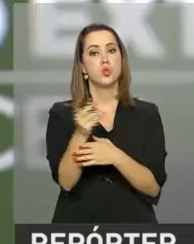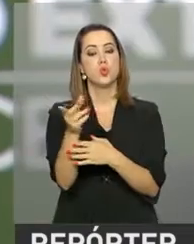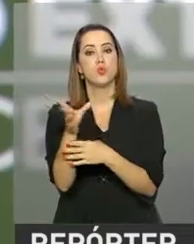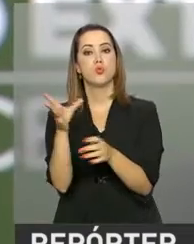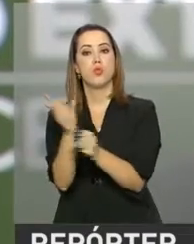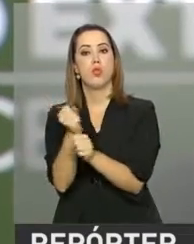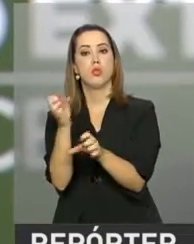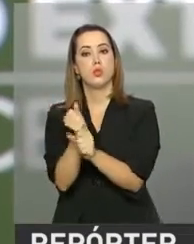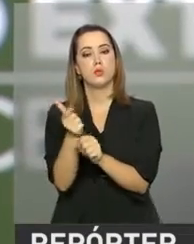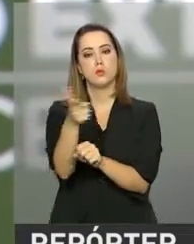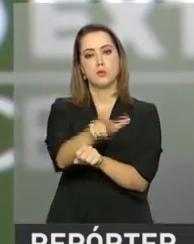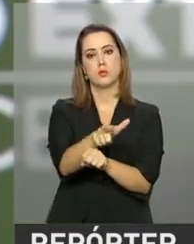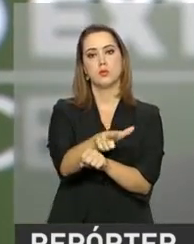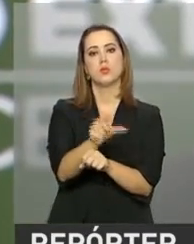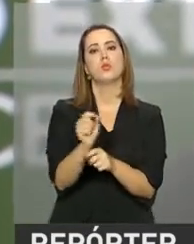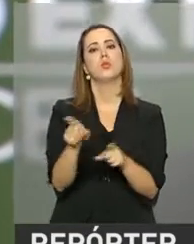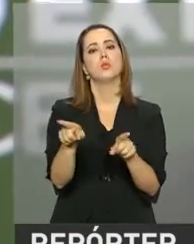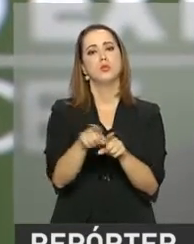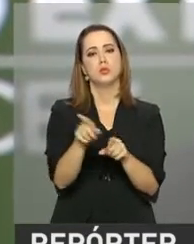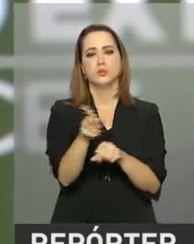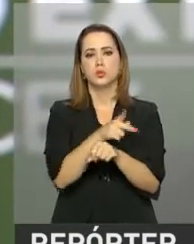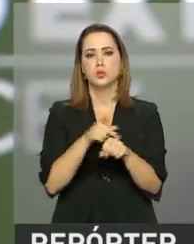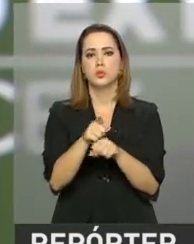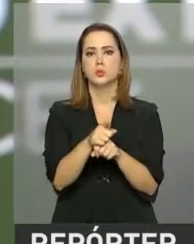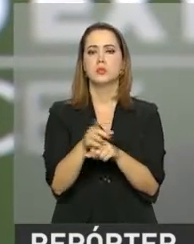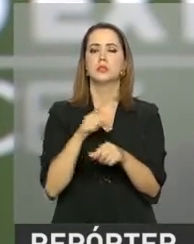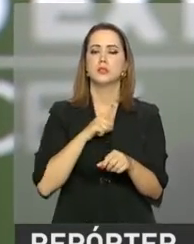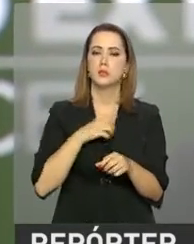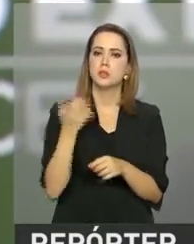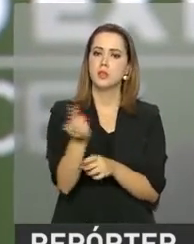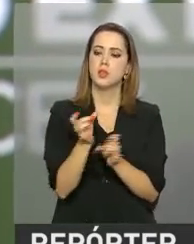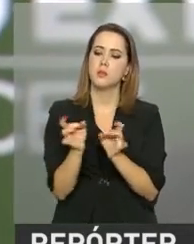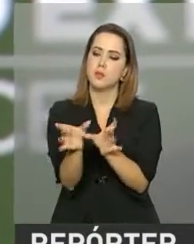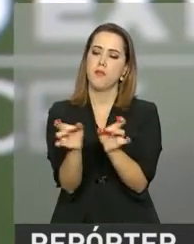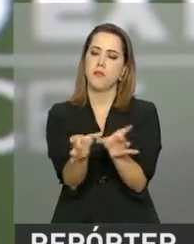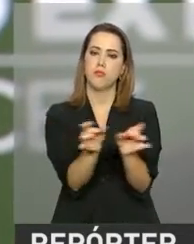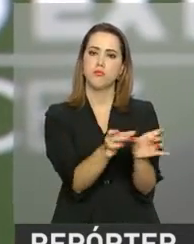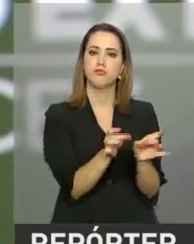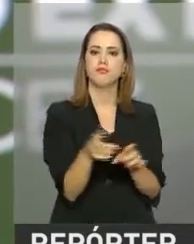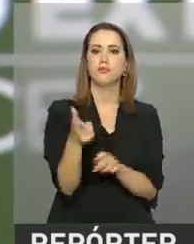esperamos aí que as importações sejam um primeiro sinal aí de uma melhora da atividade econômica.